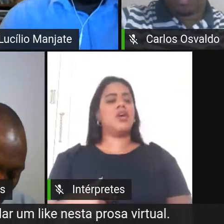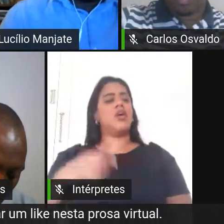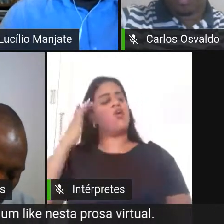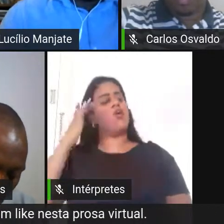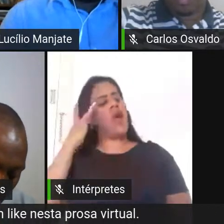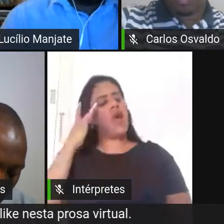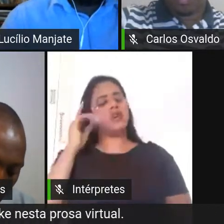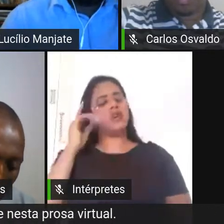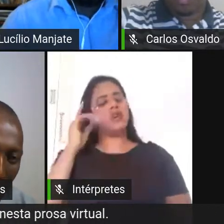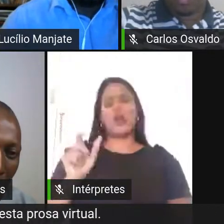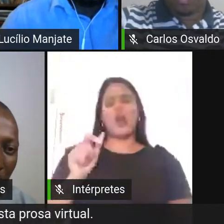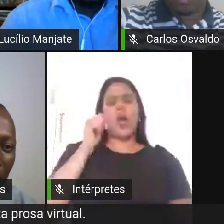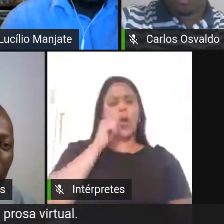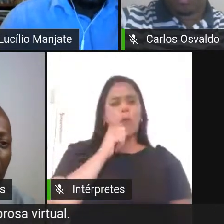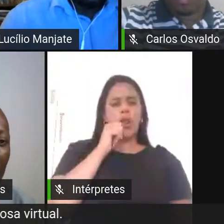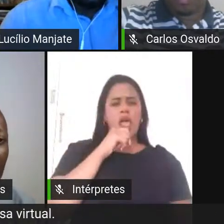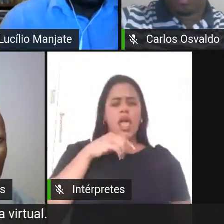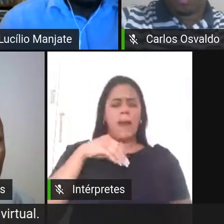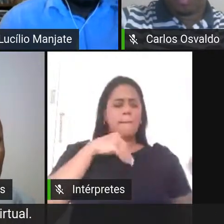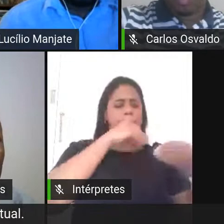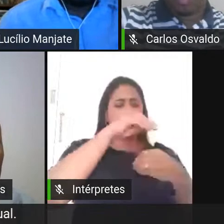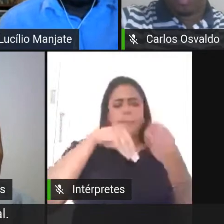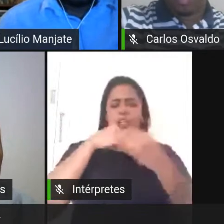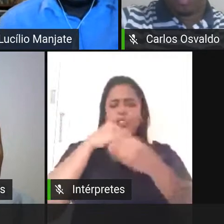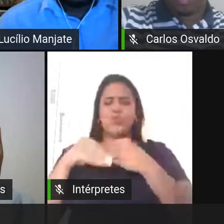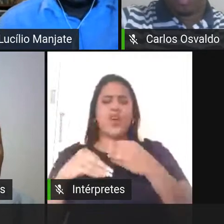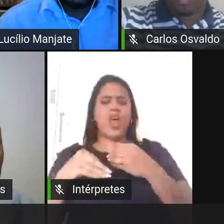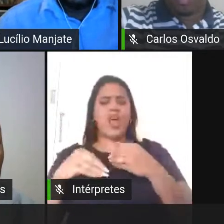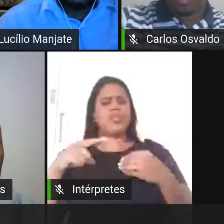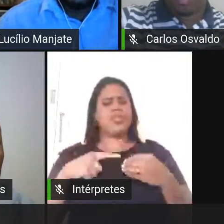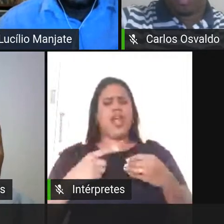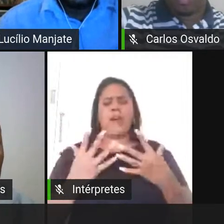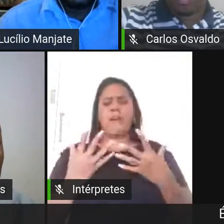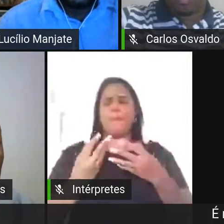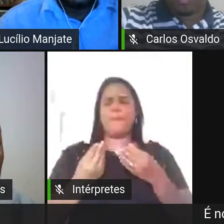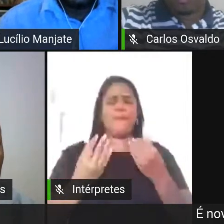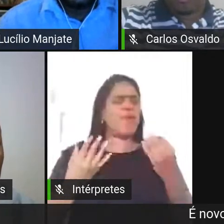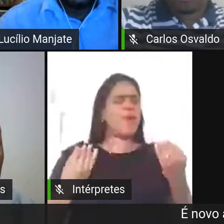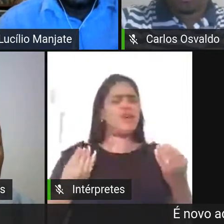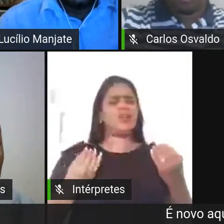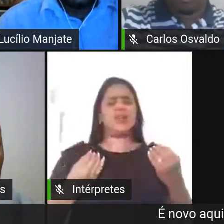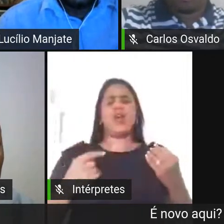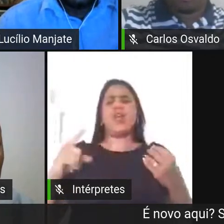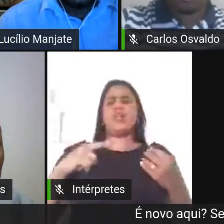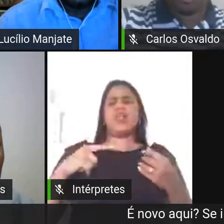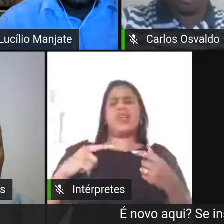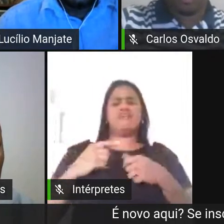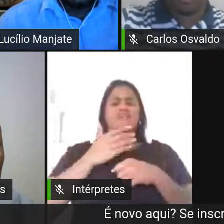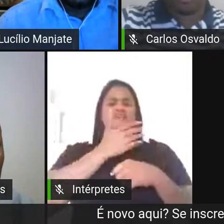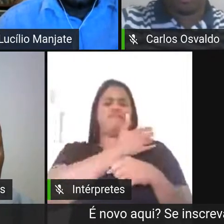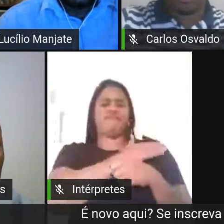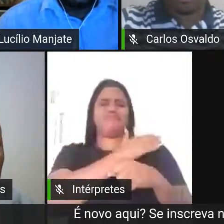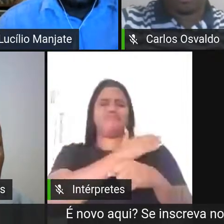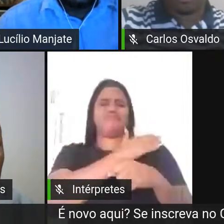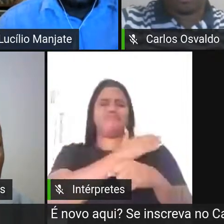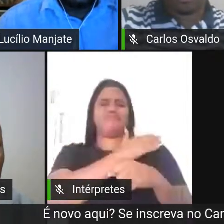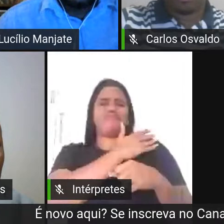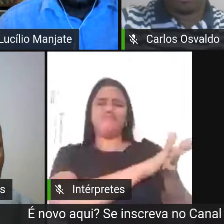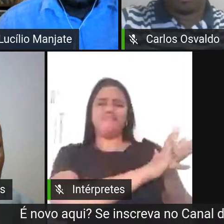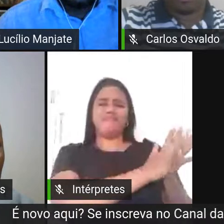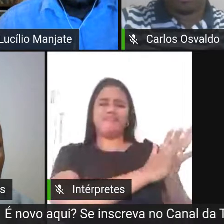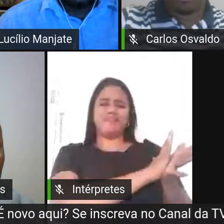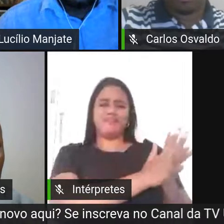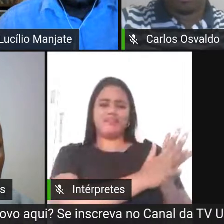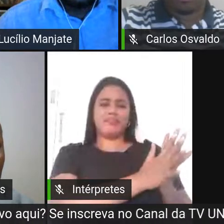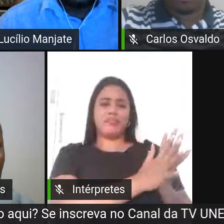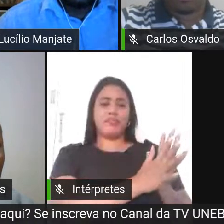já somos o outro, no sentido de marginalidade, né? E então, eu já sou outro, o outro sou eu, já estou nesse